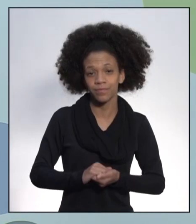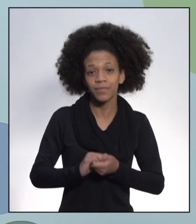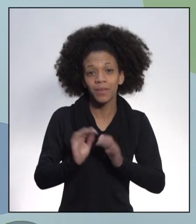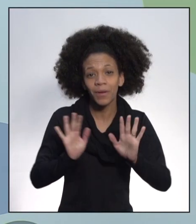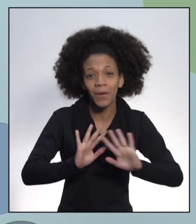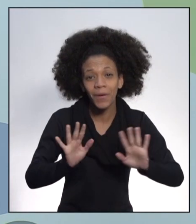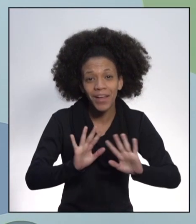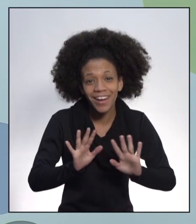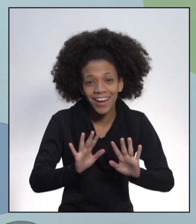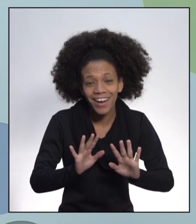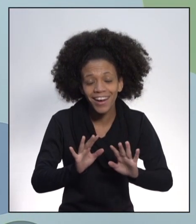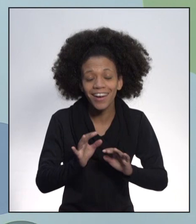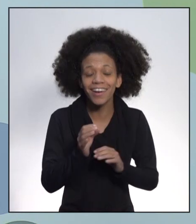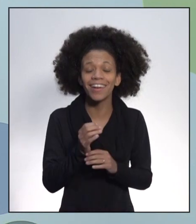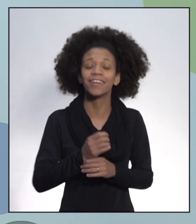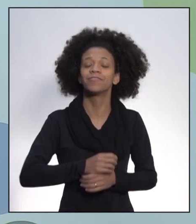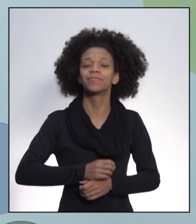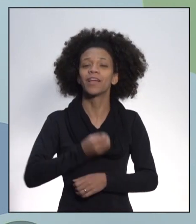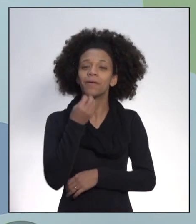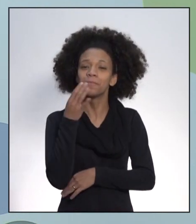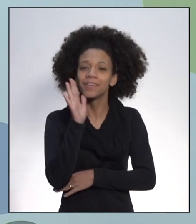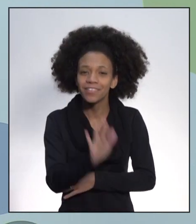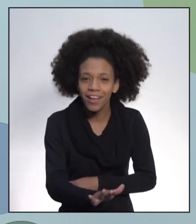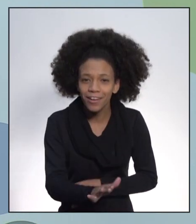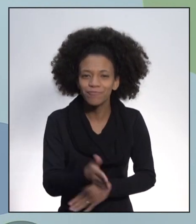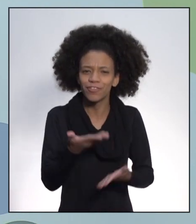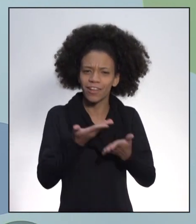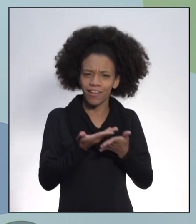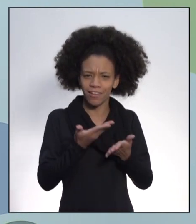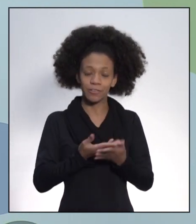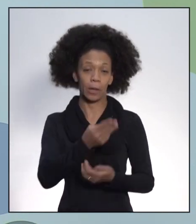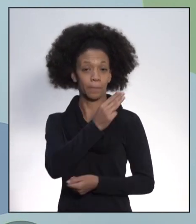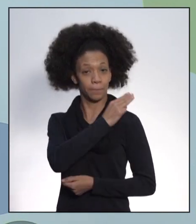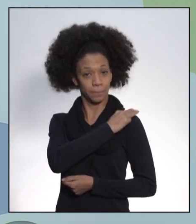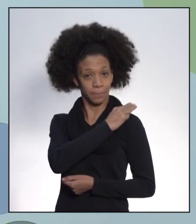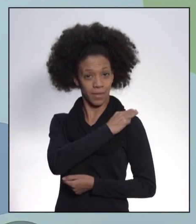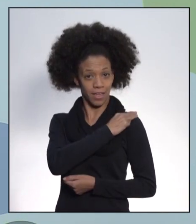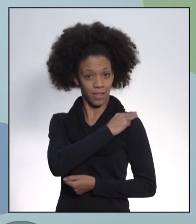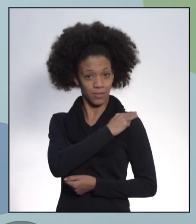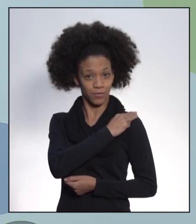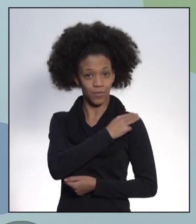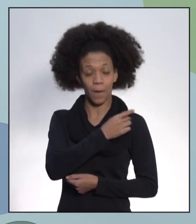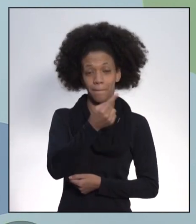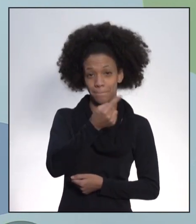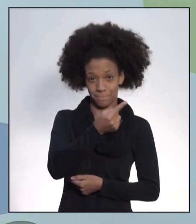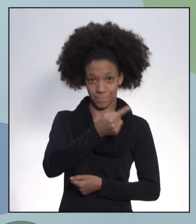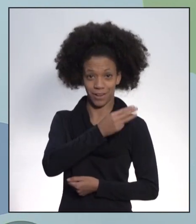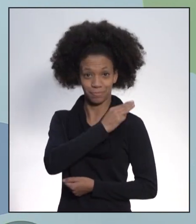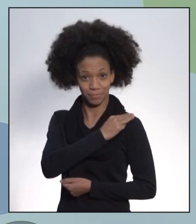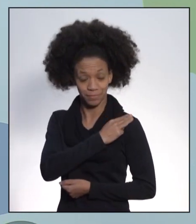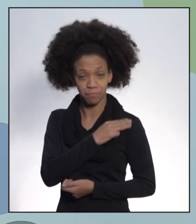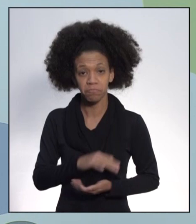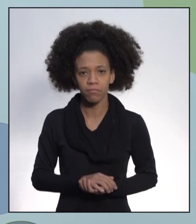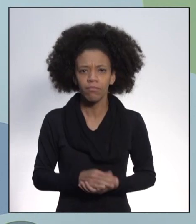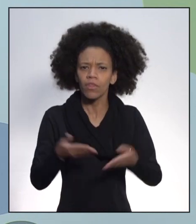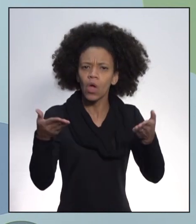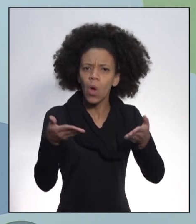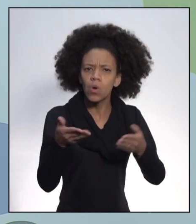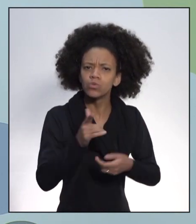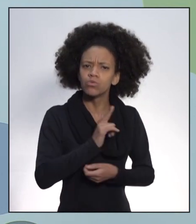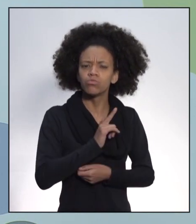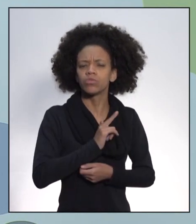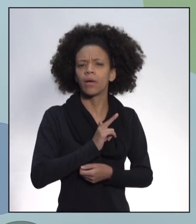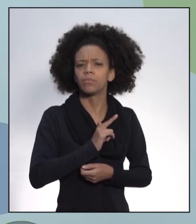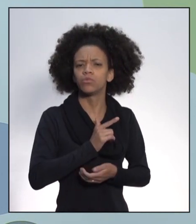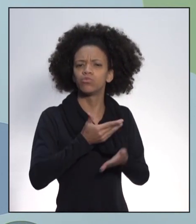Olá, estudantes. Vamos a uma aula aqui, né, do ensino médio, primeira série do ensino médio. Hoje teremos o estudo